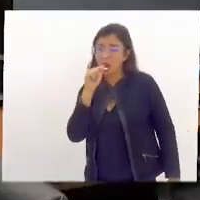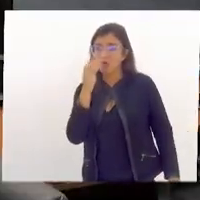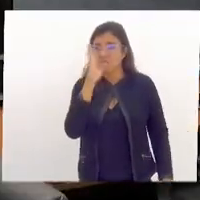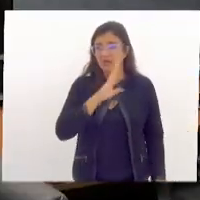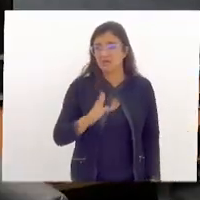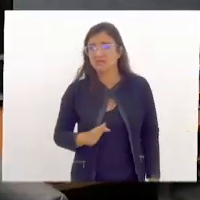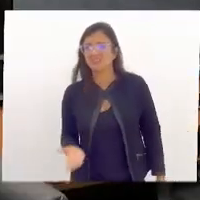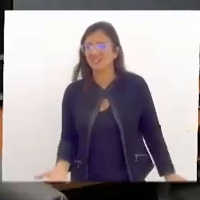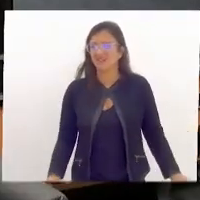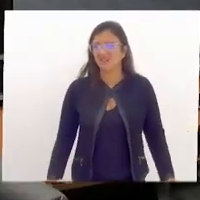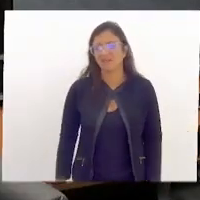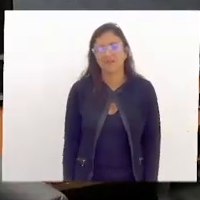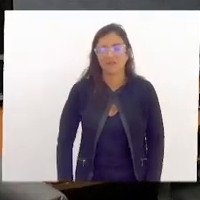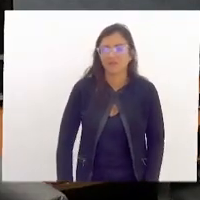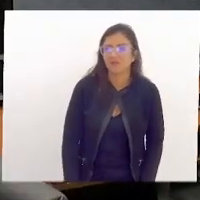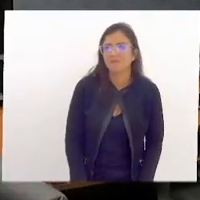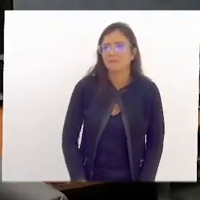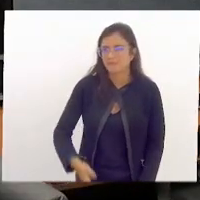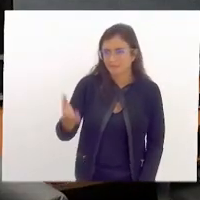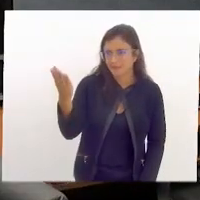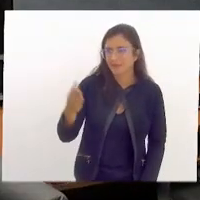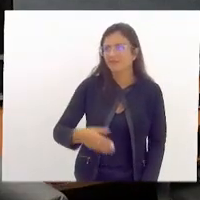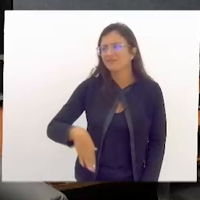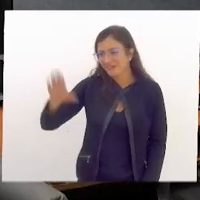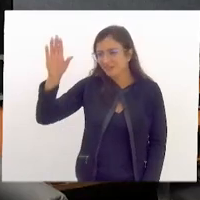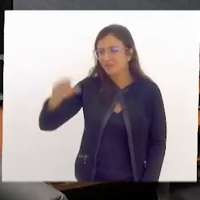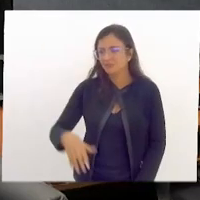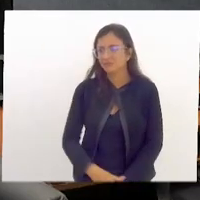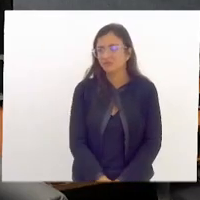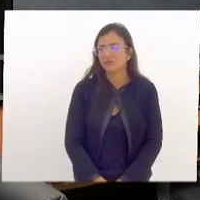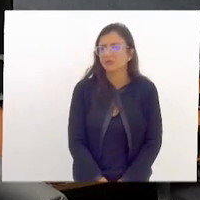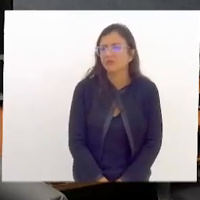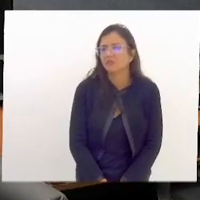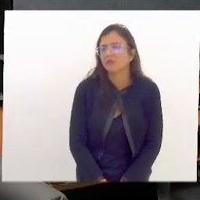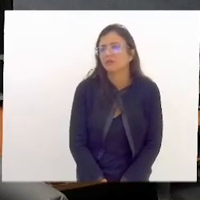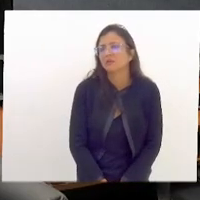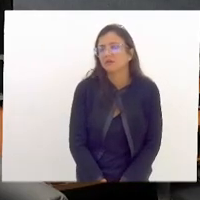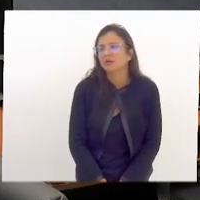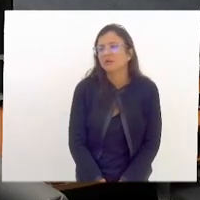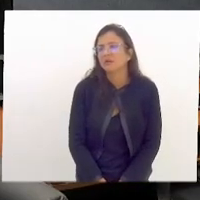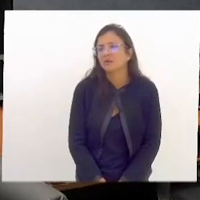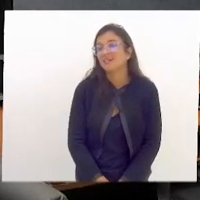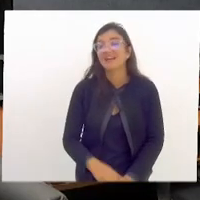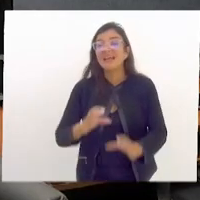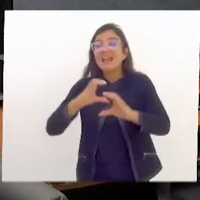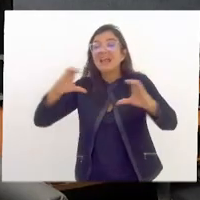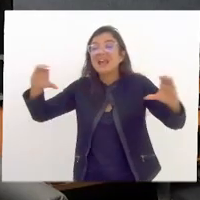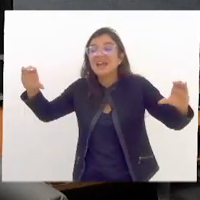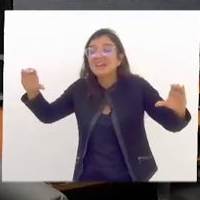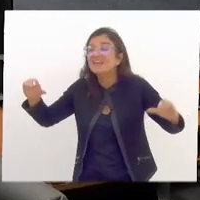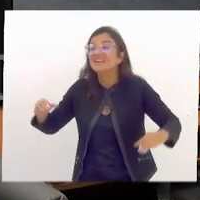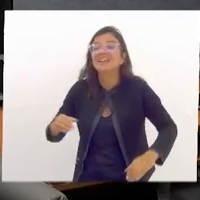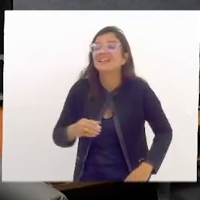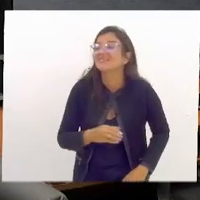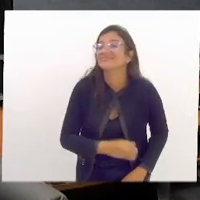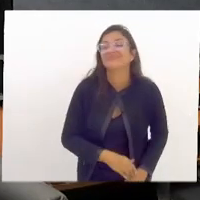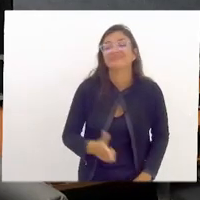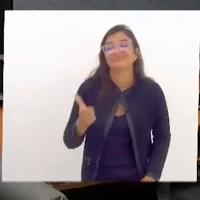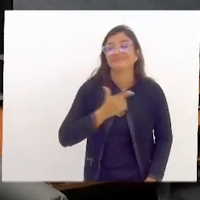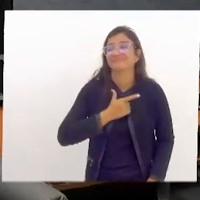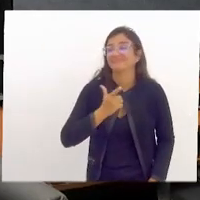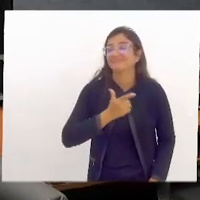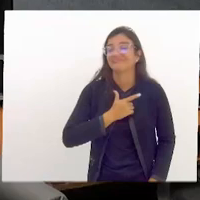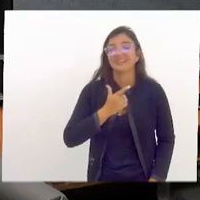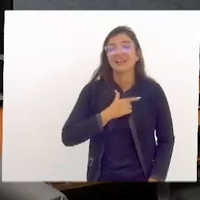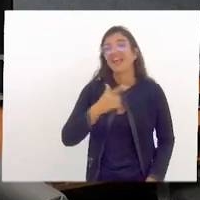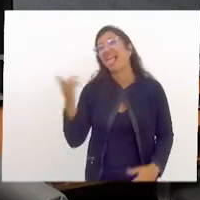quê. Senhora deputada Lucinha. Pode dar parte. Eu acho aquele cano ridículo. E quando eu vejo aquele